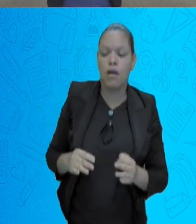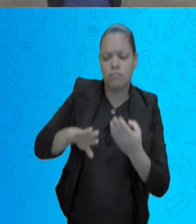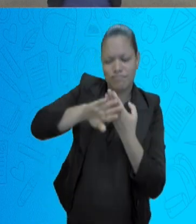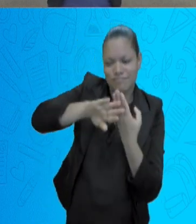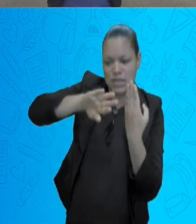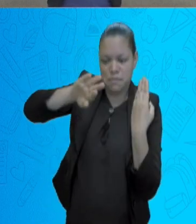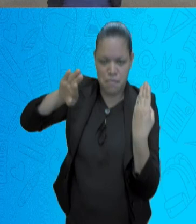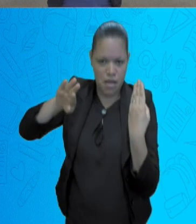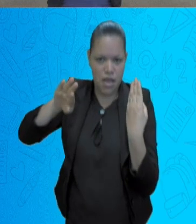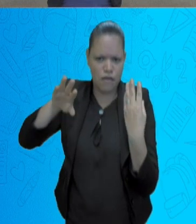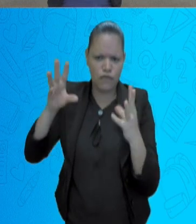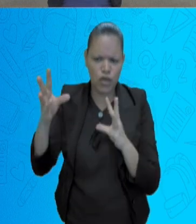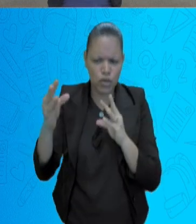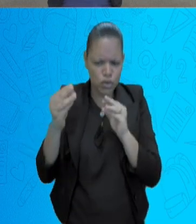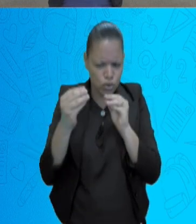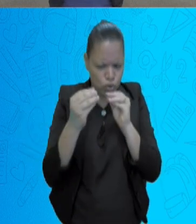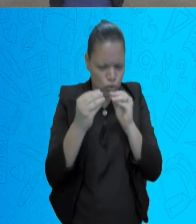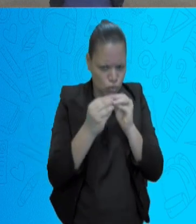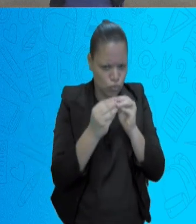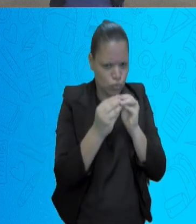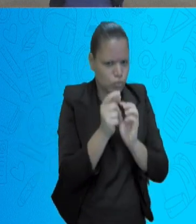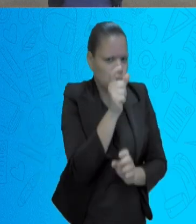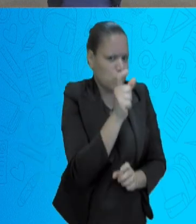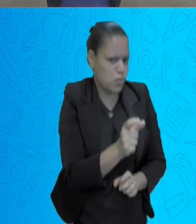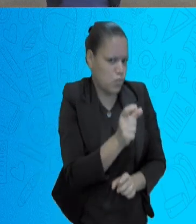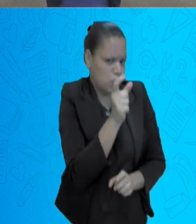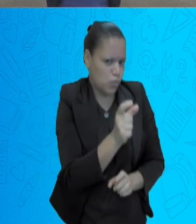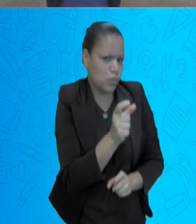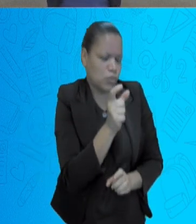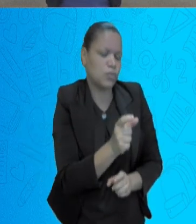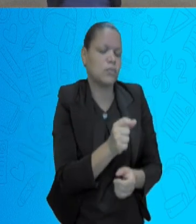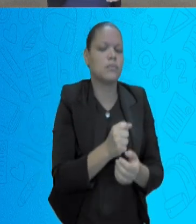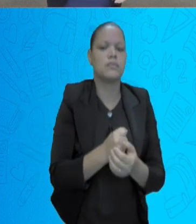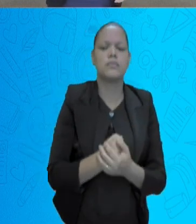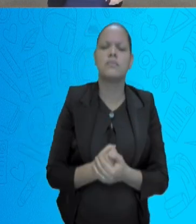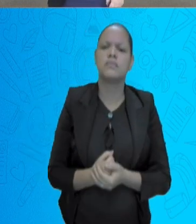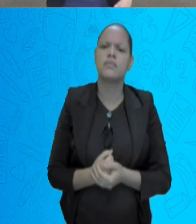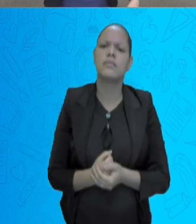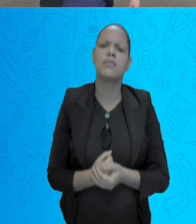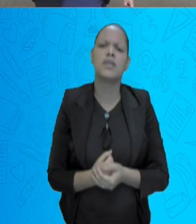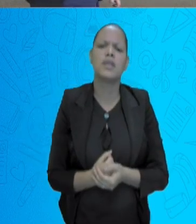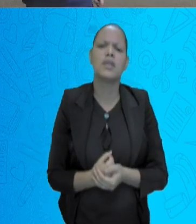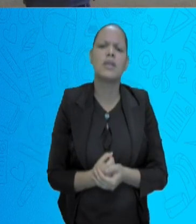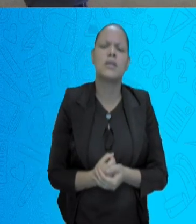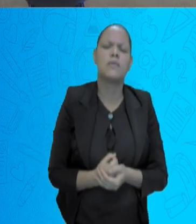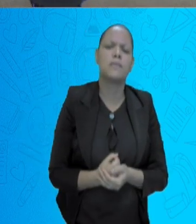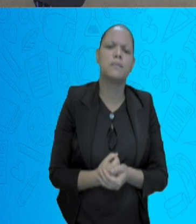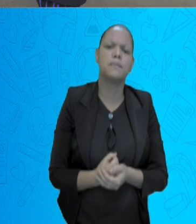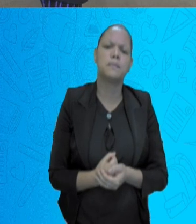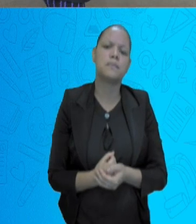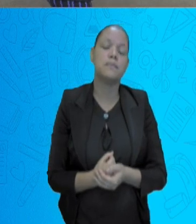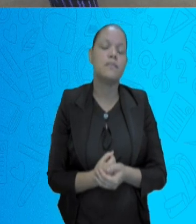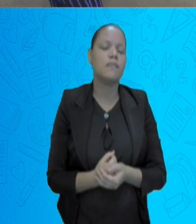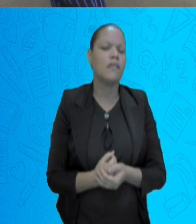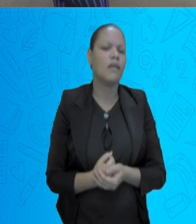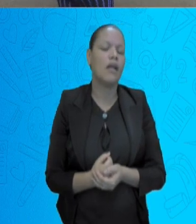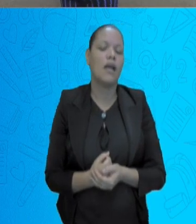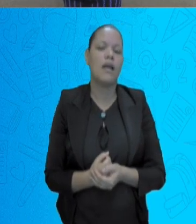sílaba. Imperfeito é quando eu separo e cada consoante vai para uma sílaba diferente. Vamos